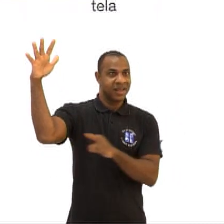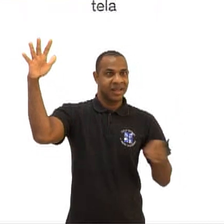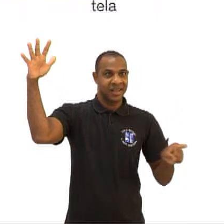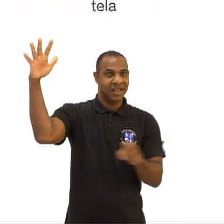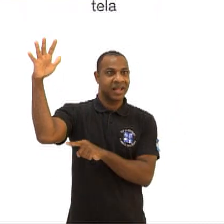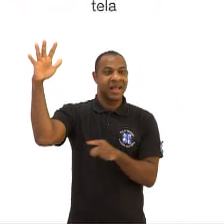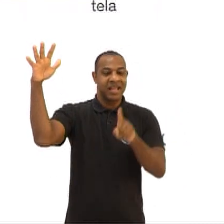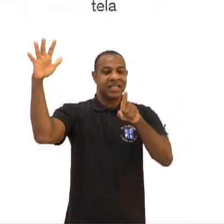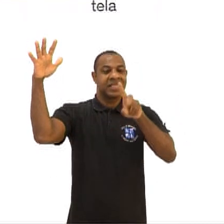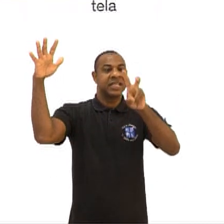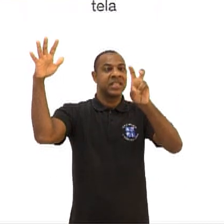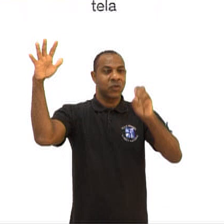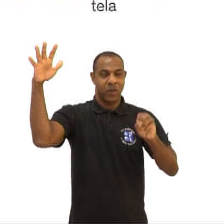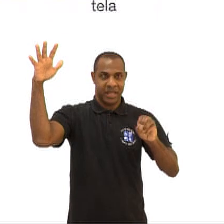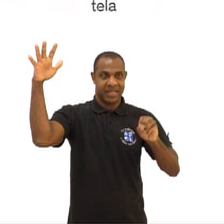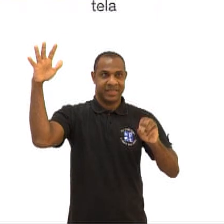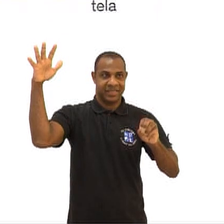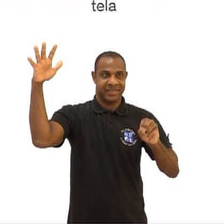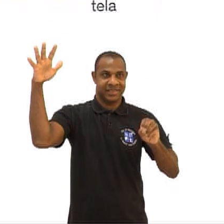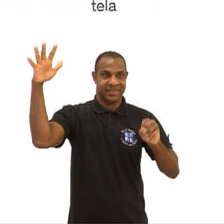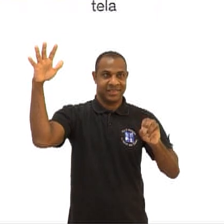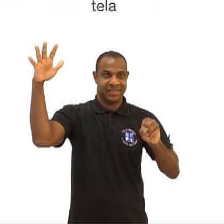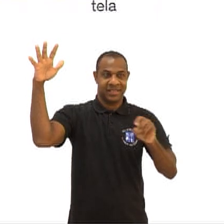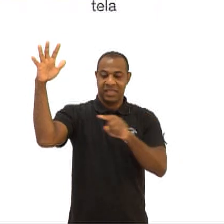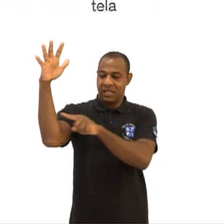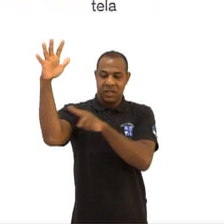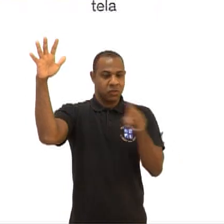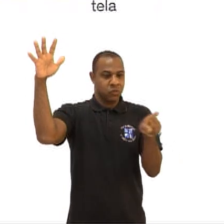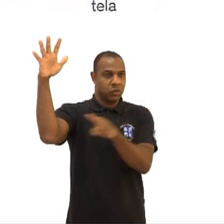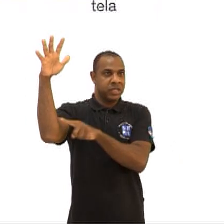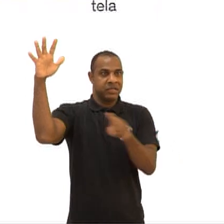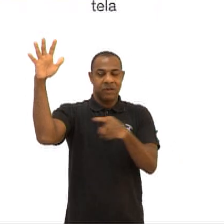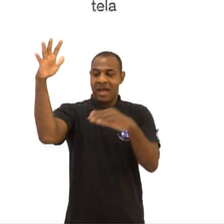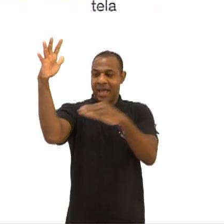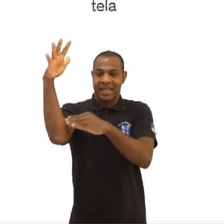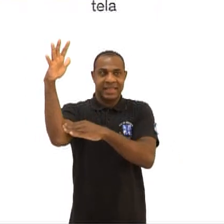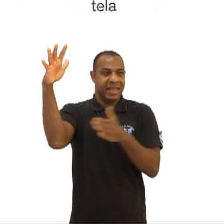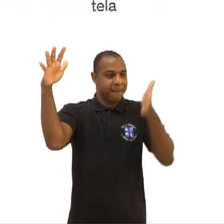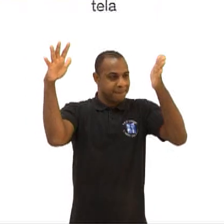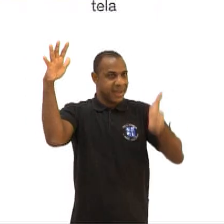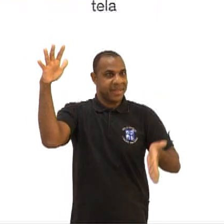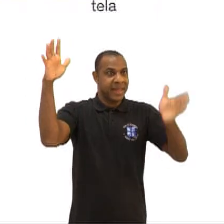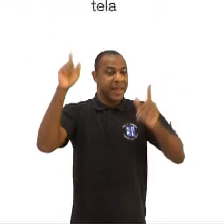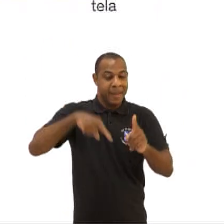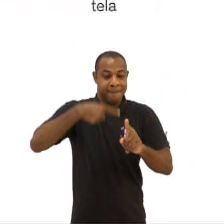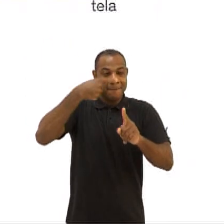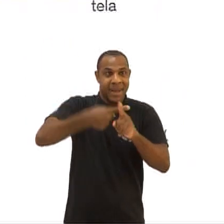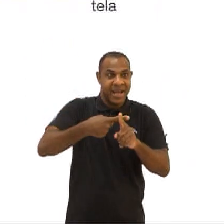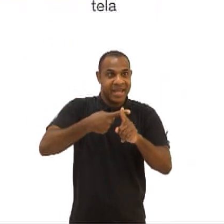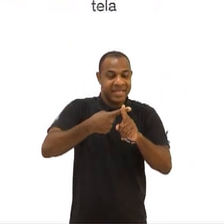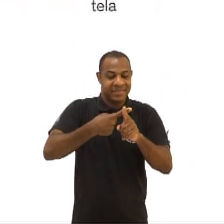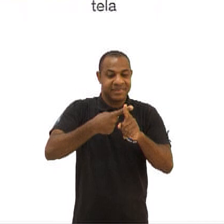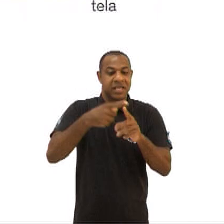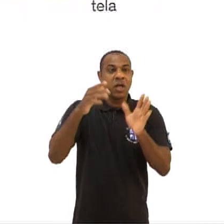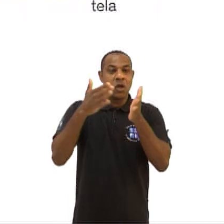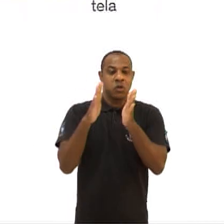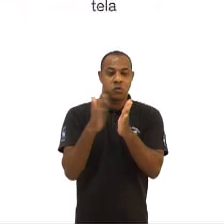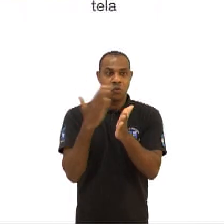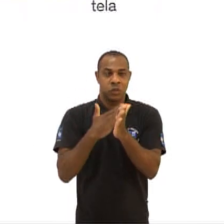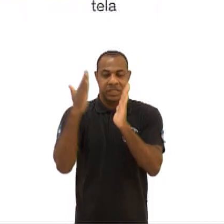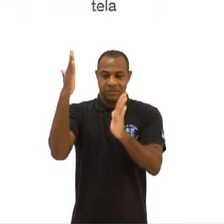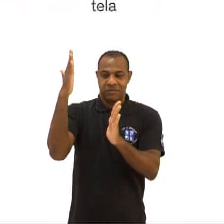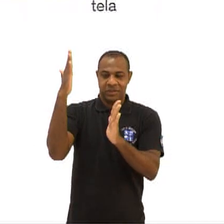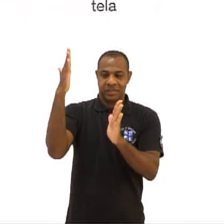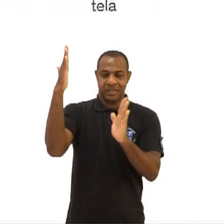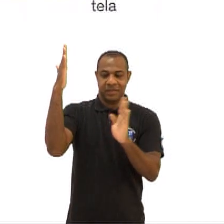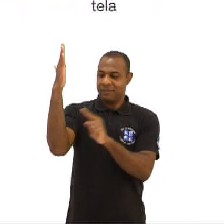150 centímetros do livro até a parede, mais os 50 centímetros do livro até a